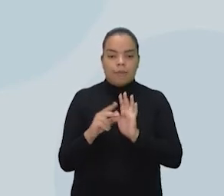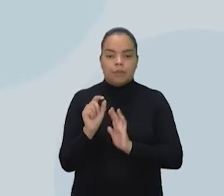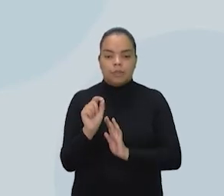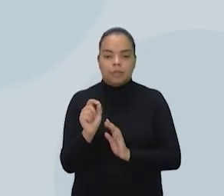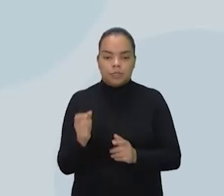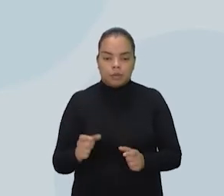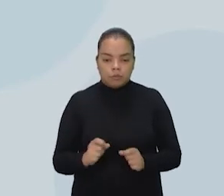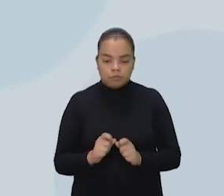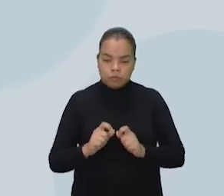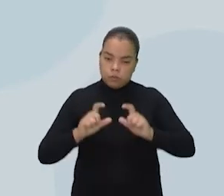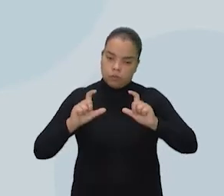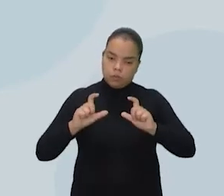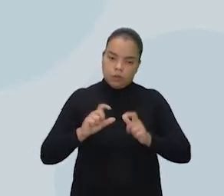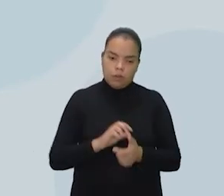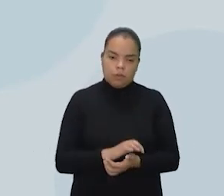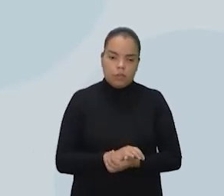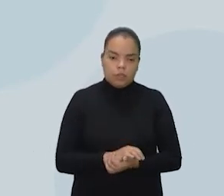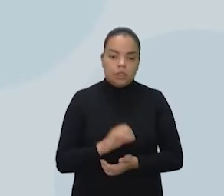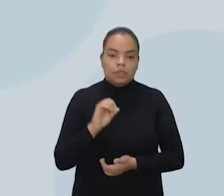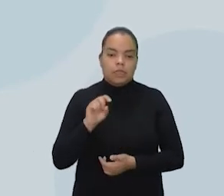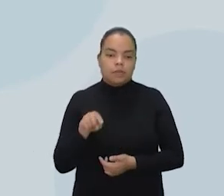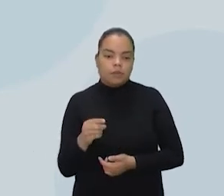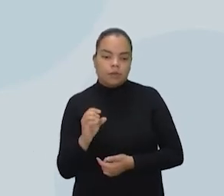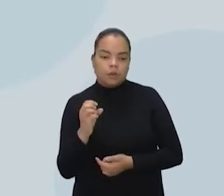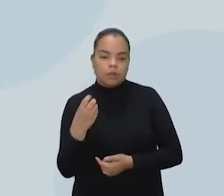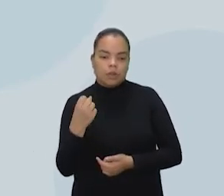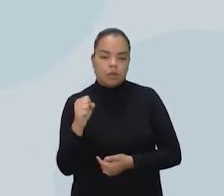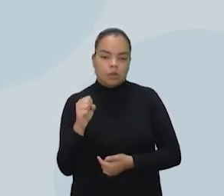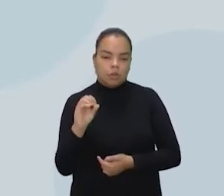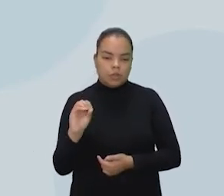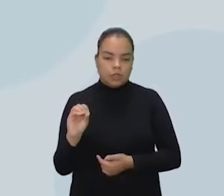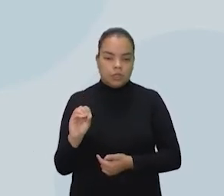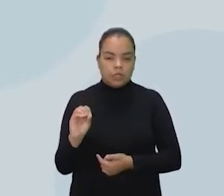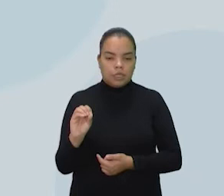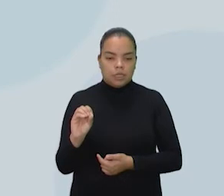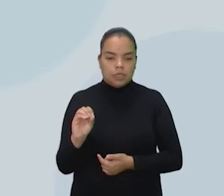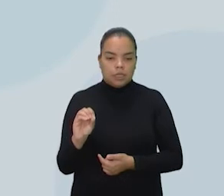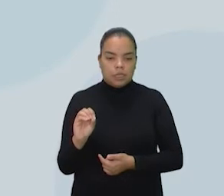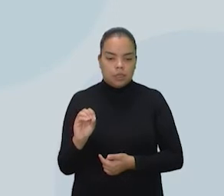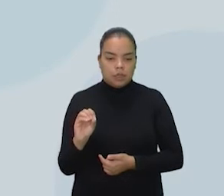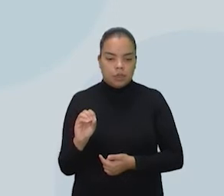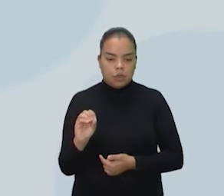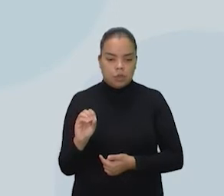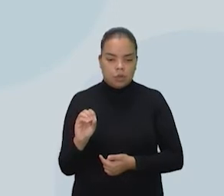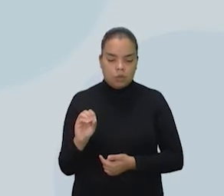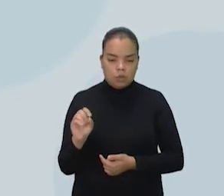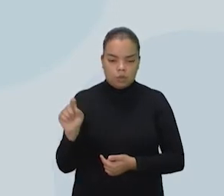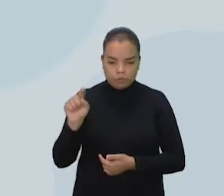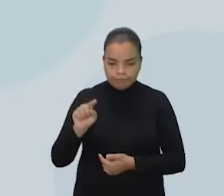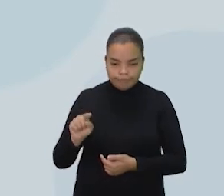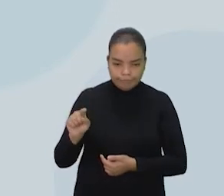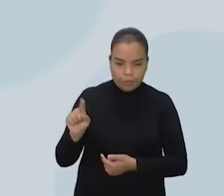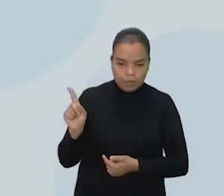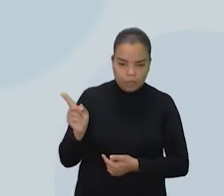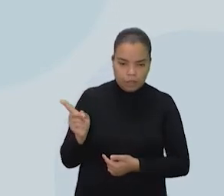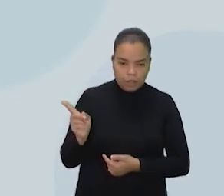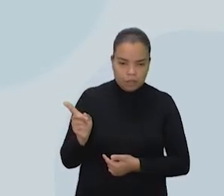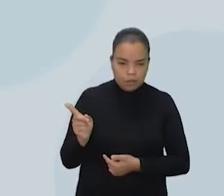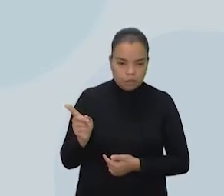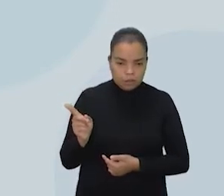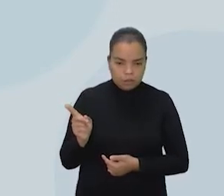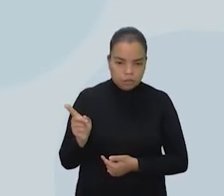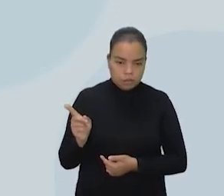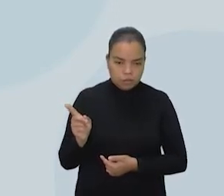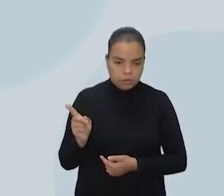ficado 0,8, por exemplo, significa redução, ó. Quando este fator que você multiplica